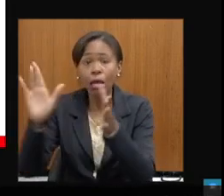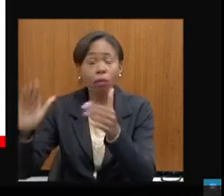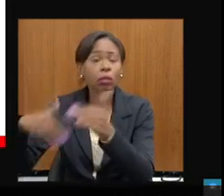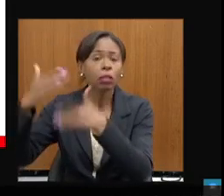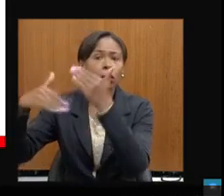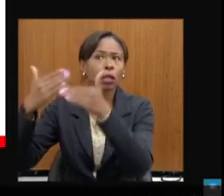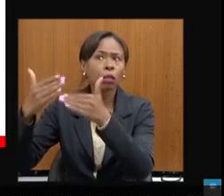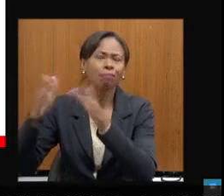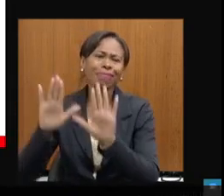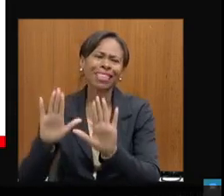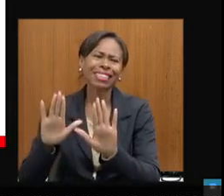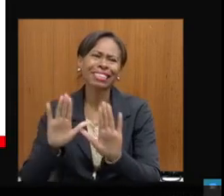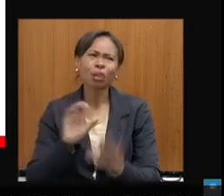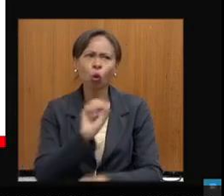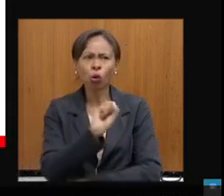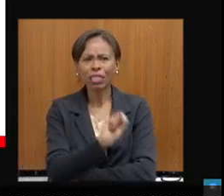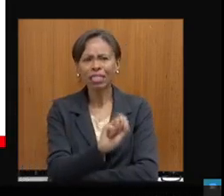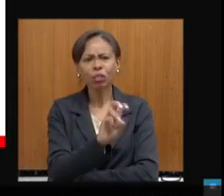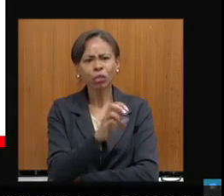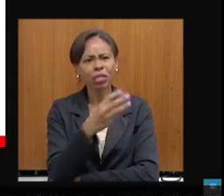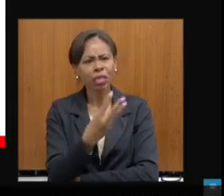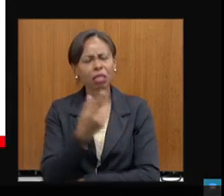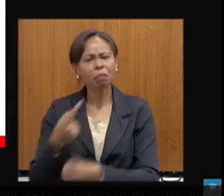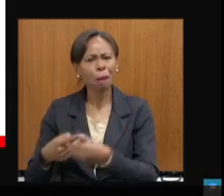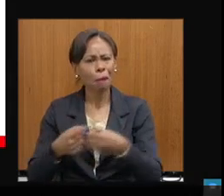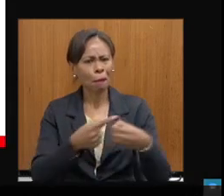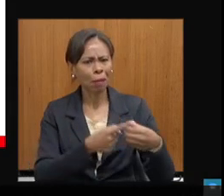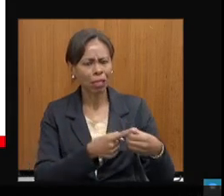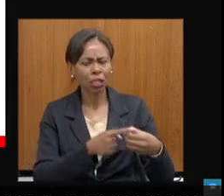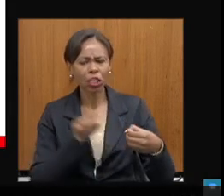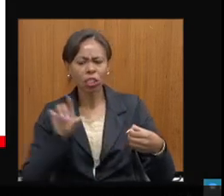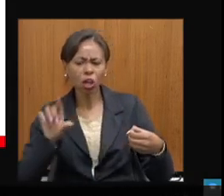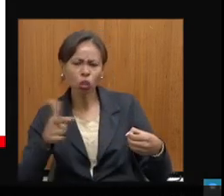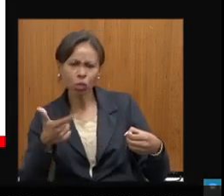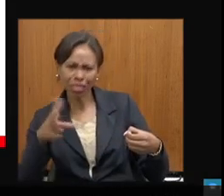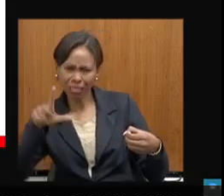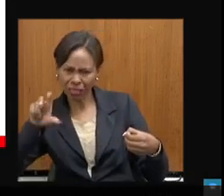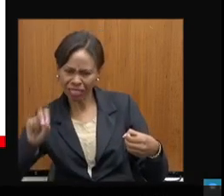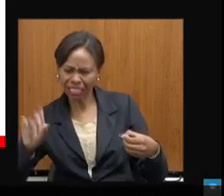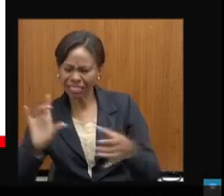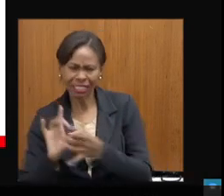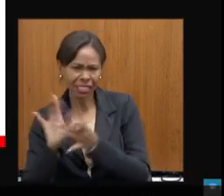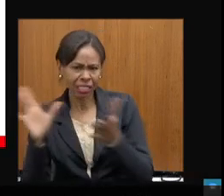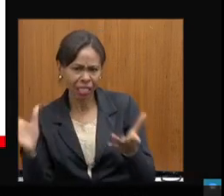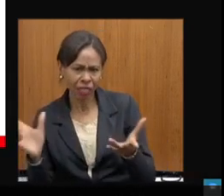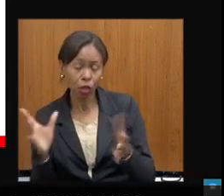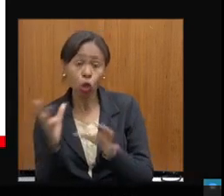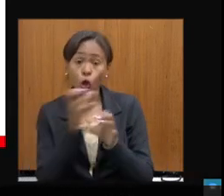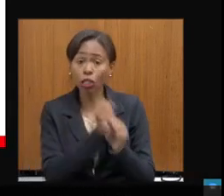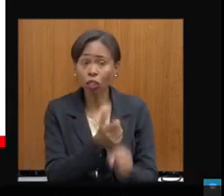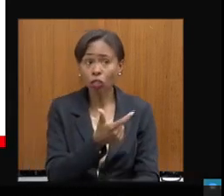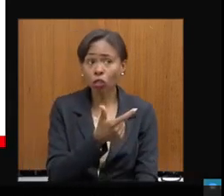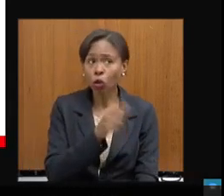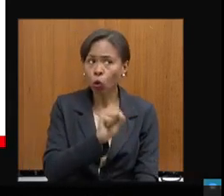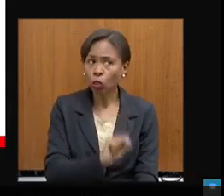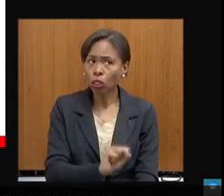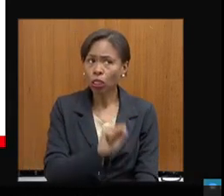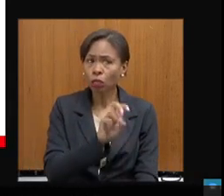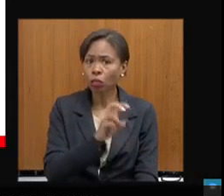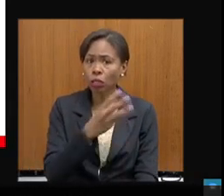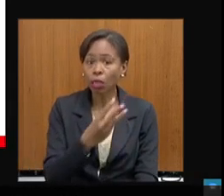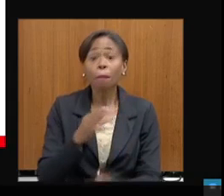para 853 Mas não nesse em 50 municípios nós temos mais de 9 milhões